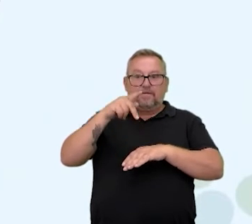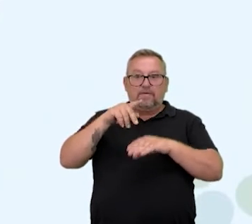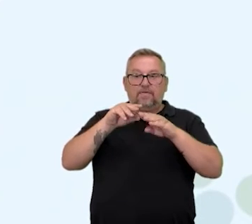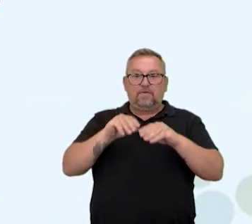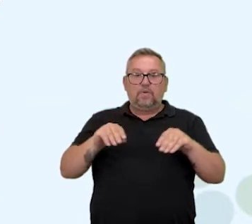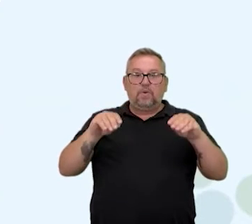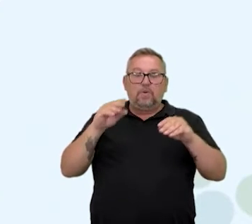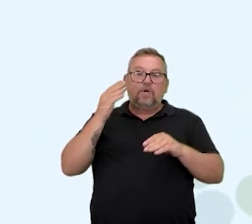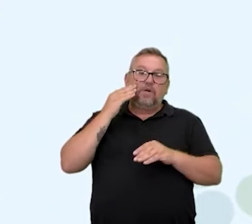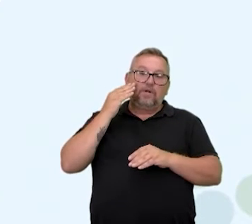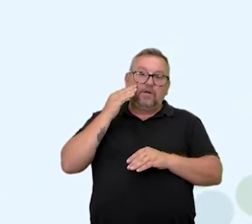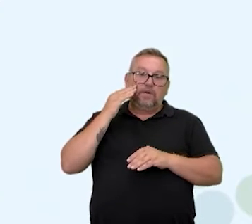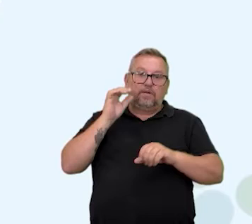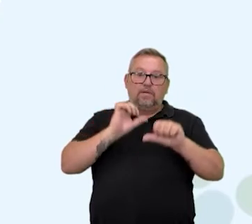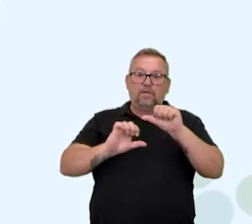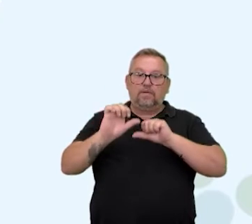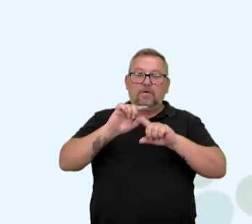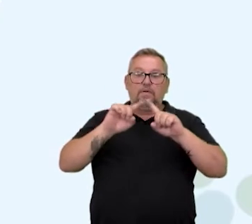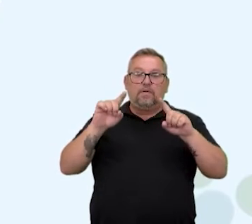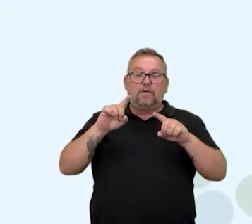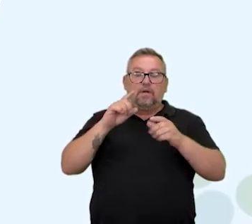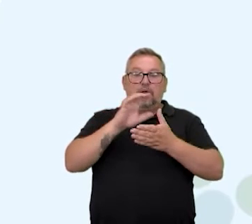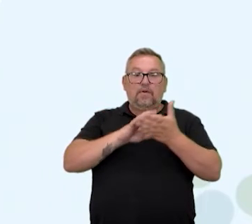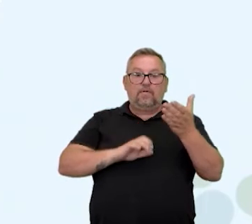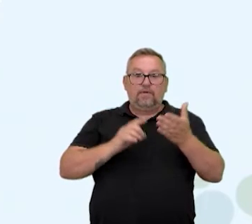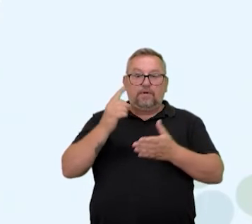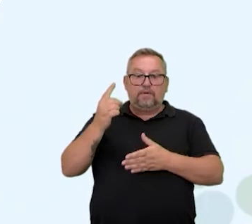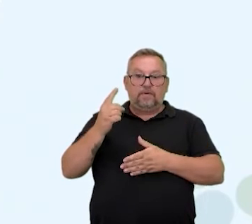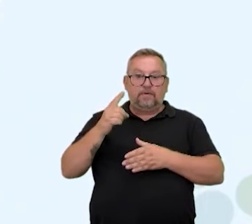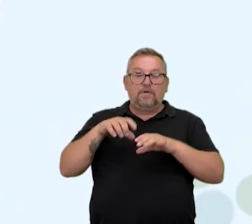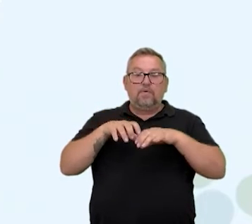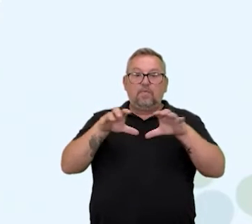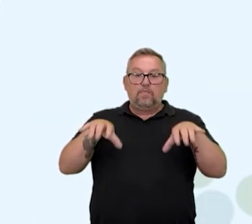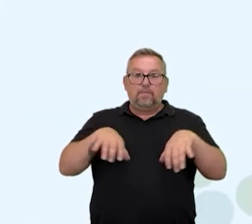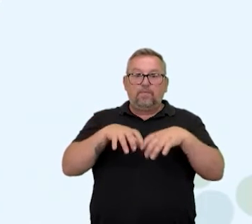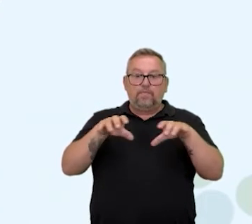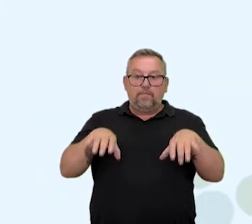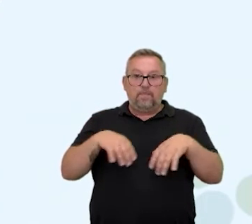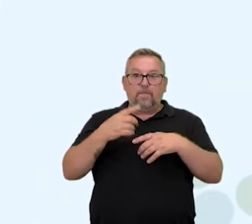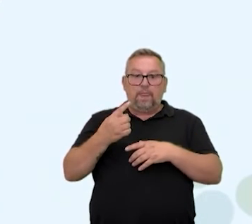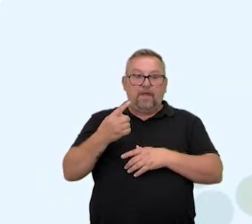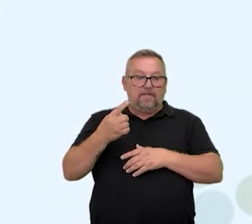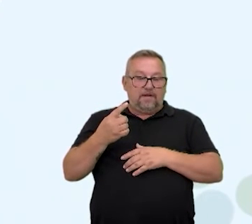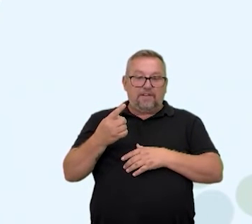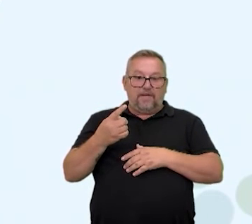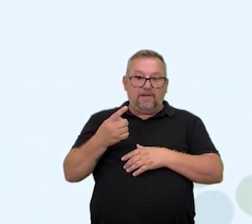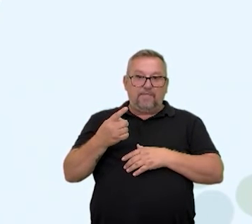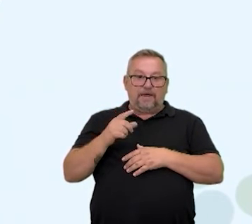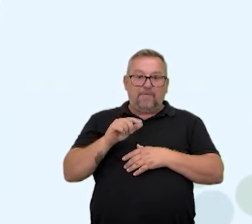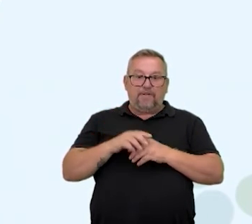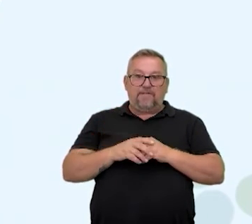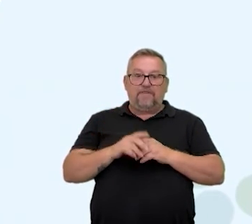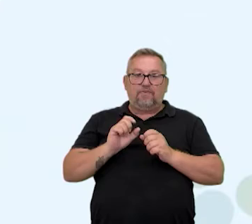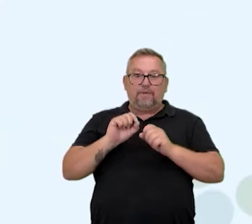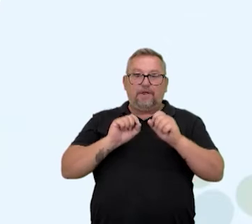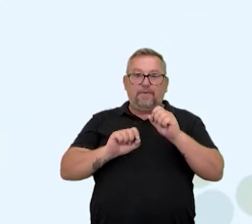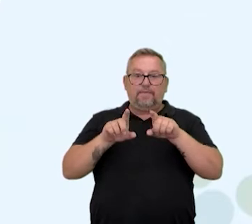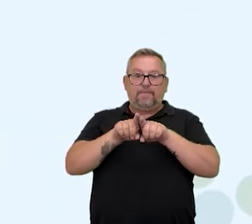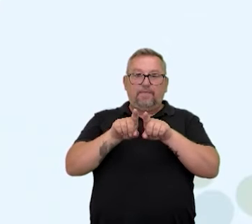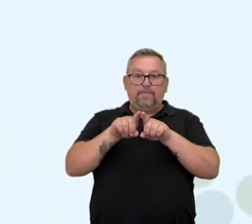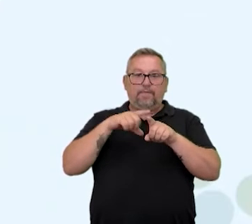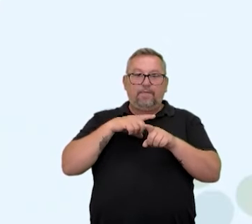essa transformação. Atividade 1, sistematização 1, né? Tendo o tema aí da aula, o